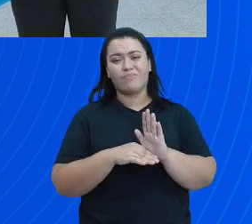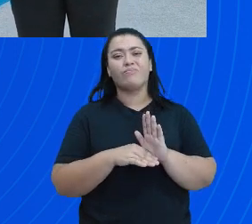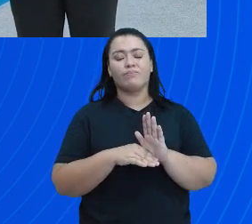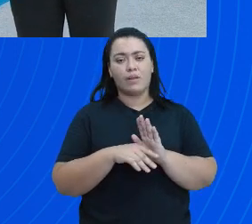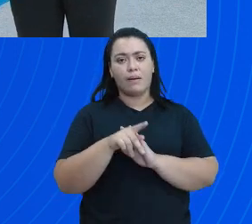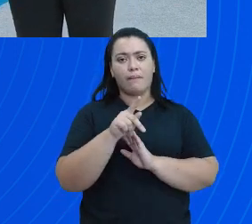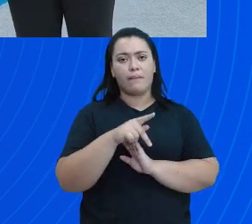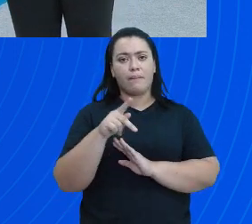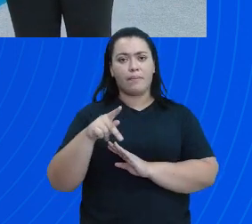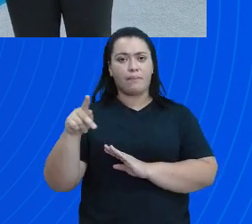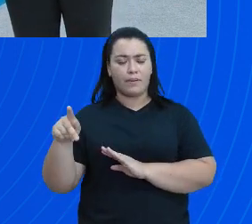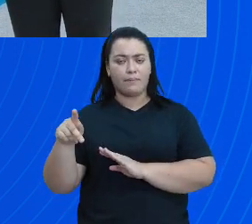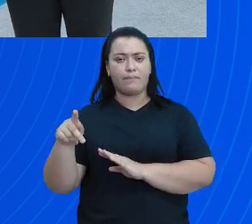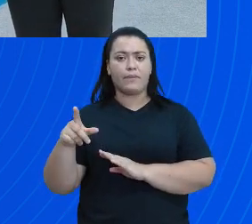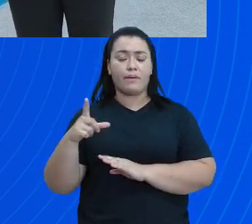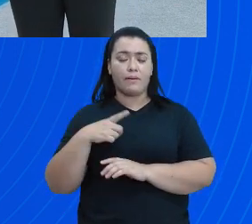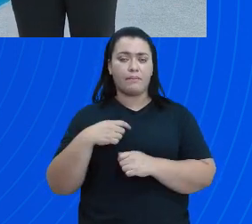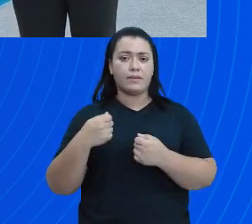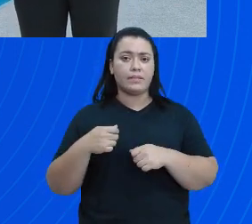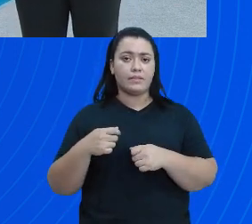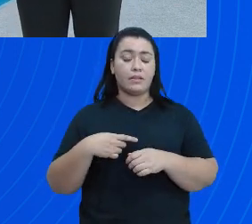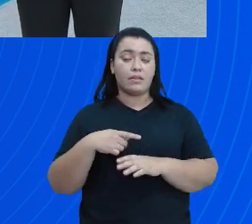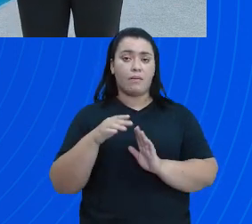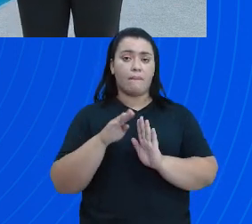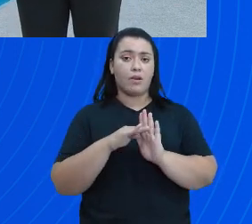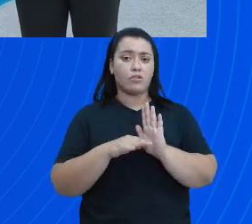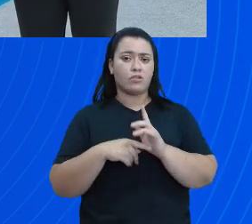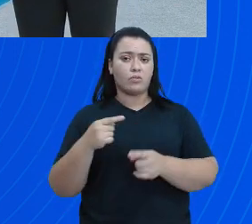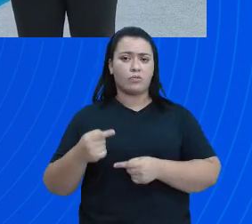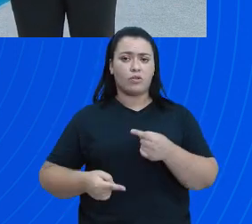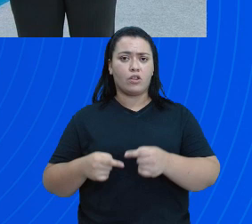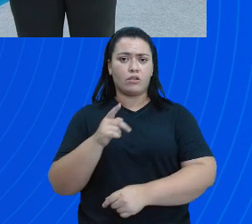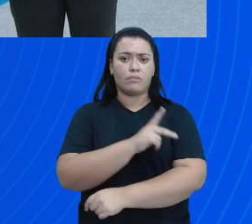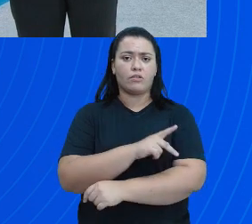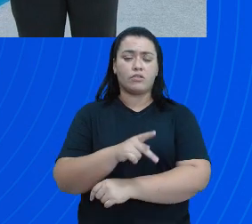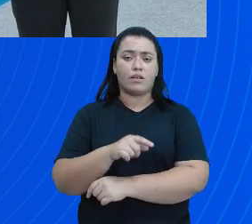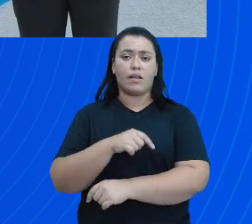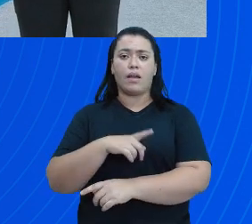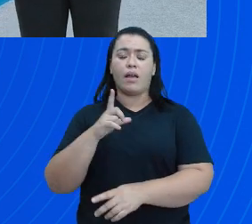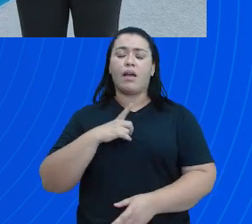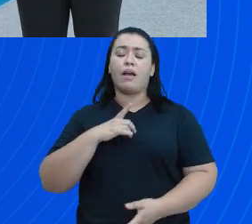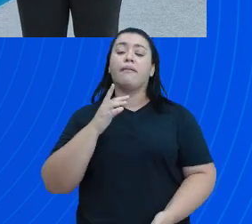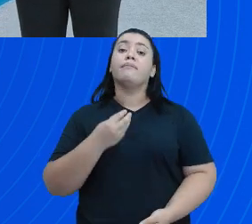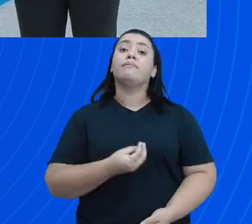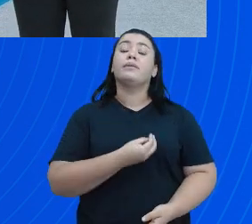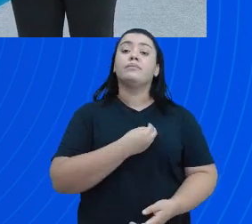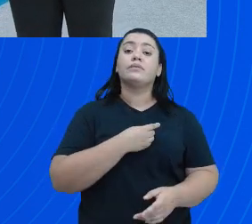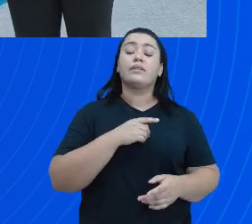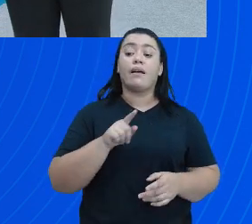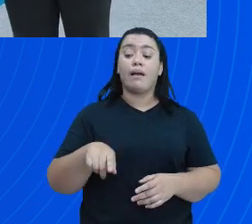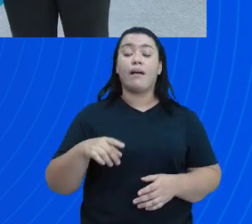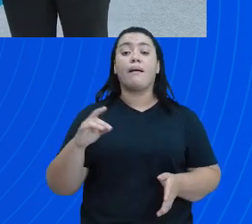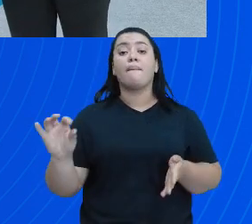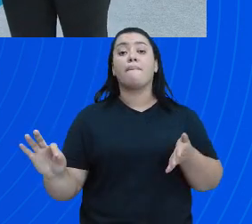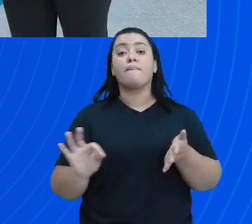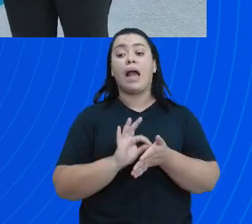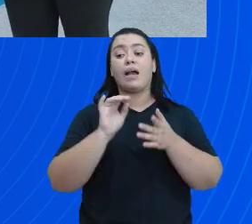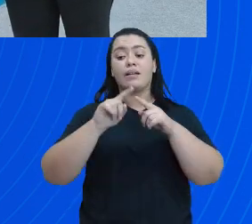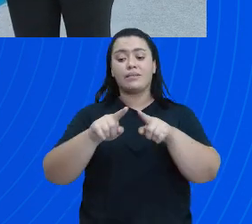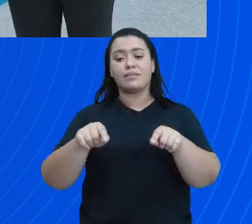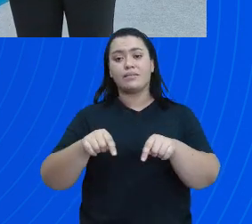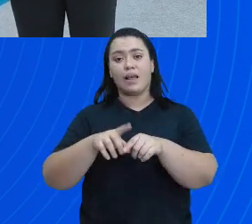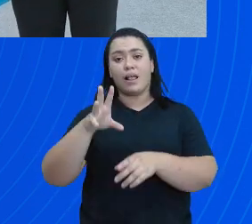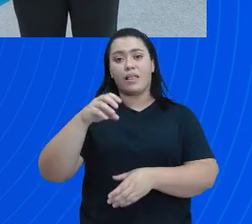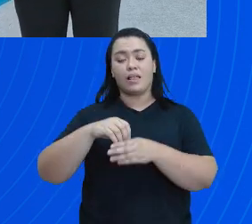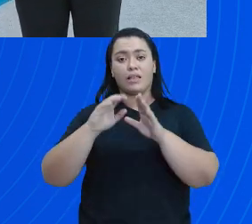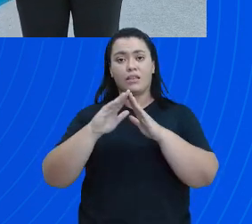lá, constar no seu projeto político-pedagógico, a presença, é o que vai validar aquela sala dentro da escola.